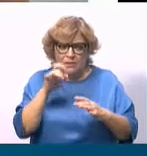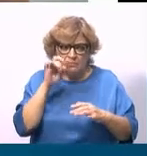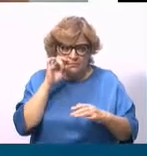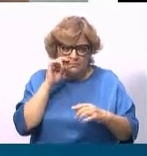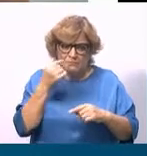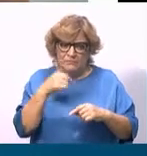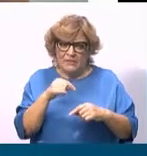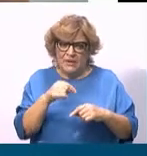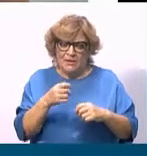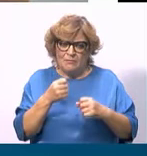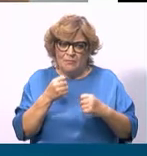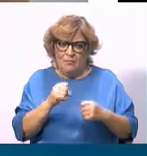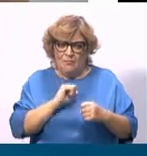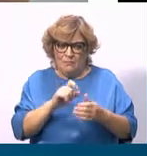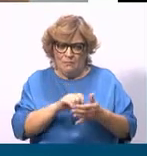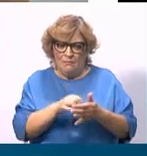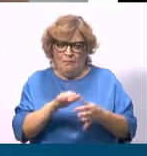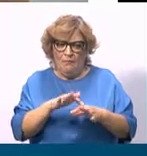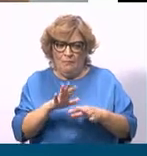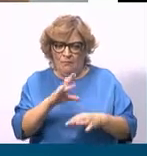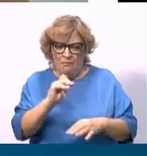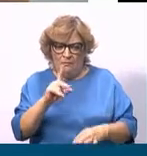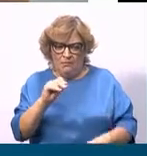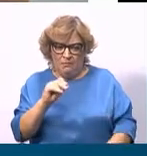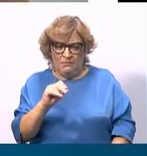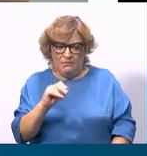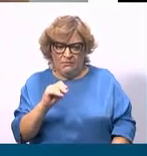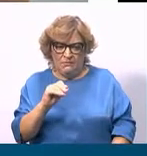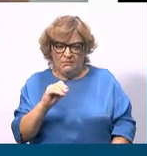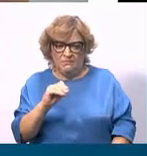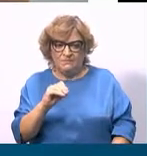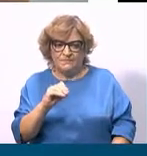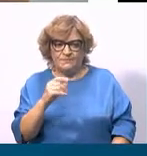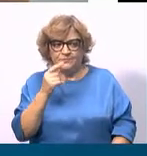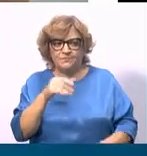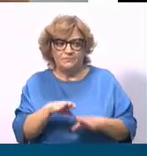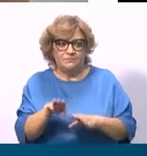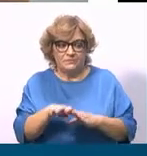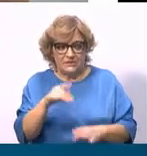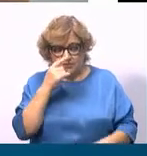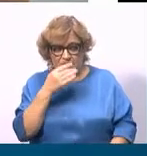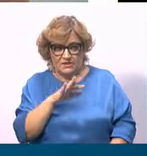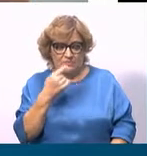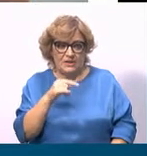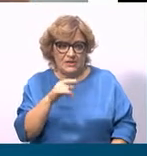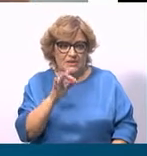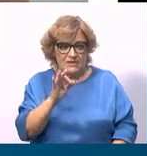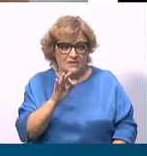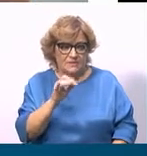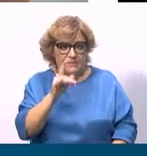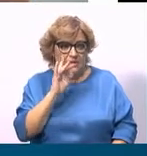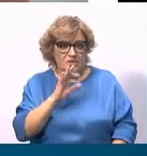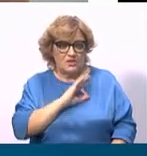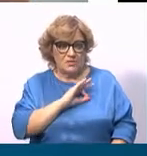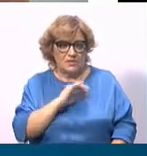vai haver um engrossamento da queratina da pele que faz o calo. Vou-lhe pedir um caso prático em que uma pessoa anda assim com os dedos. Por exemplo, a senhora